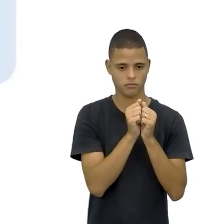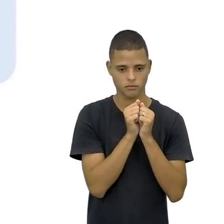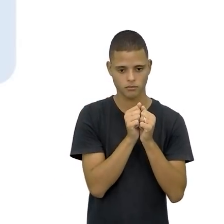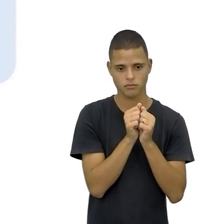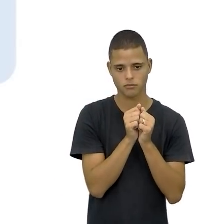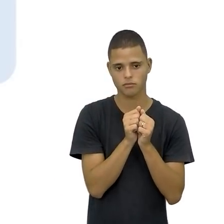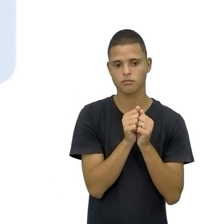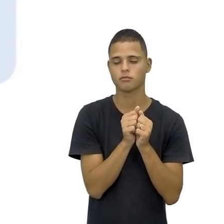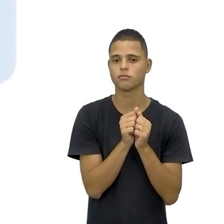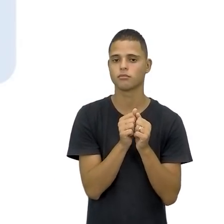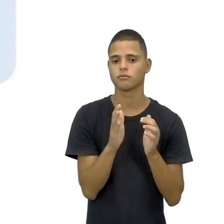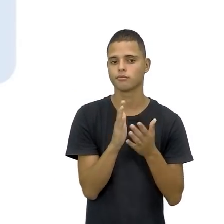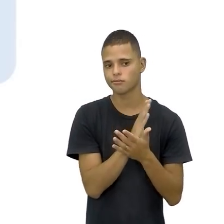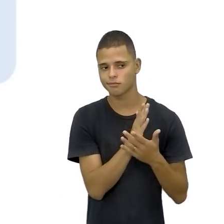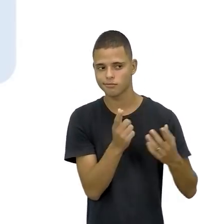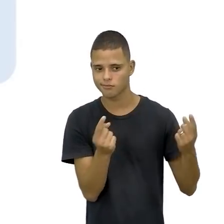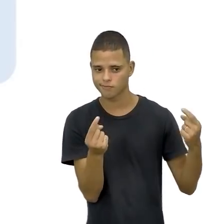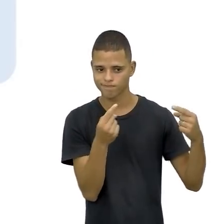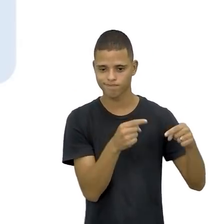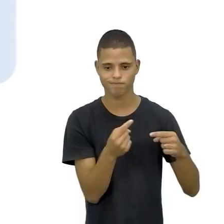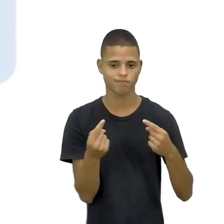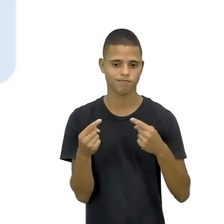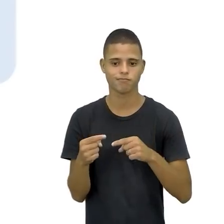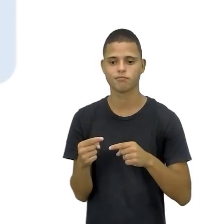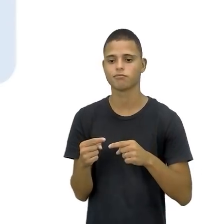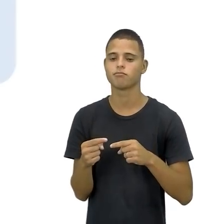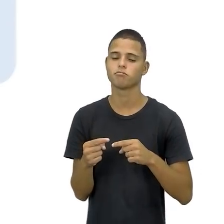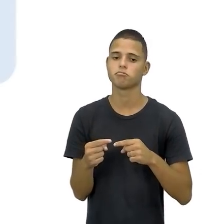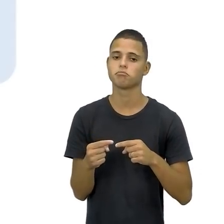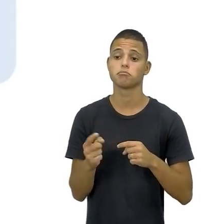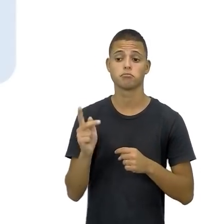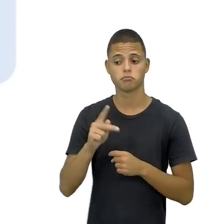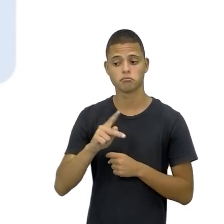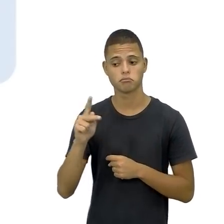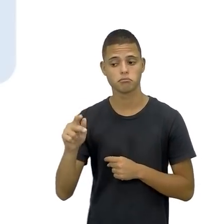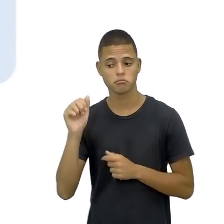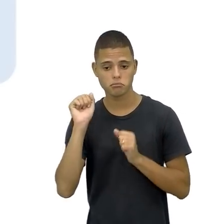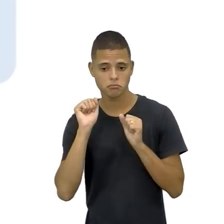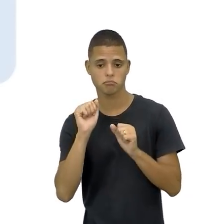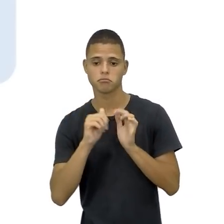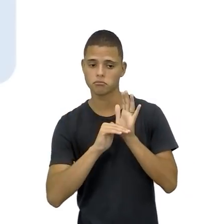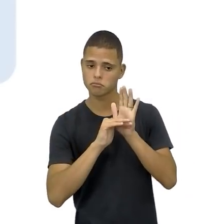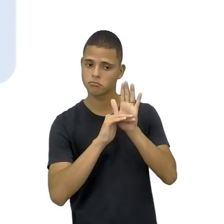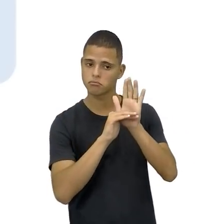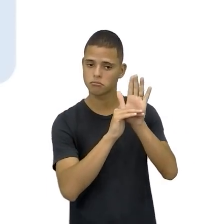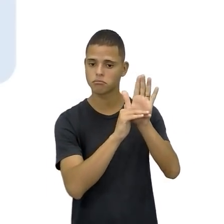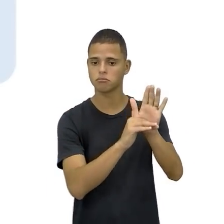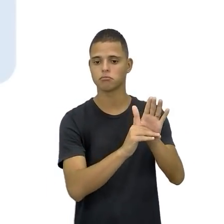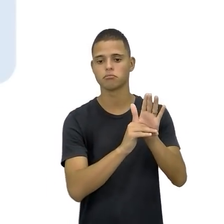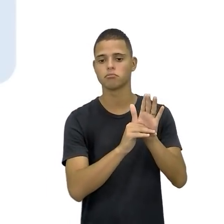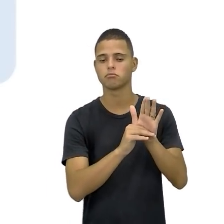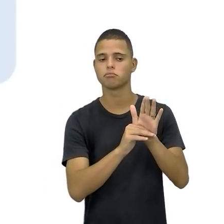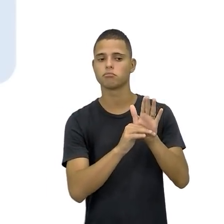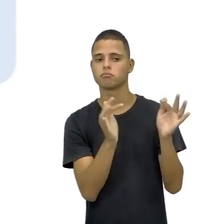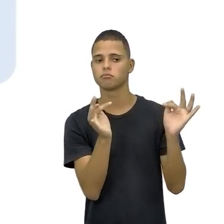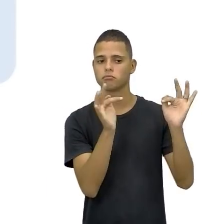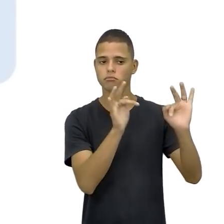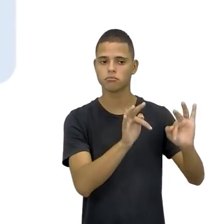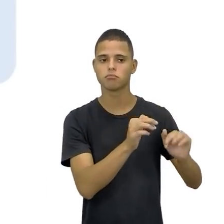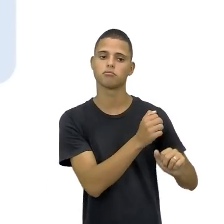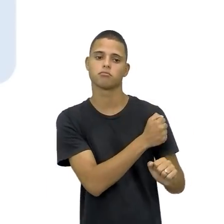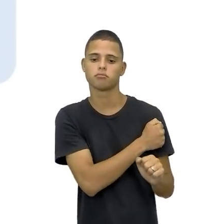áreas afins ou de outras áreas, onde os professores podem contribuir para um projeto em que, no final, os estudantes